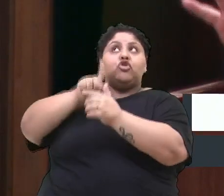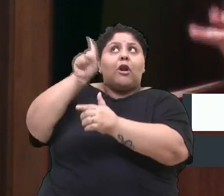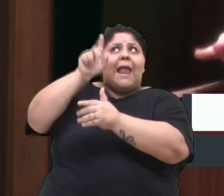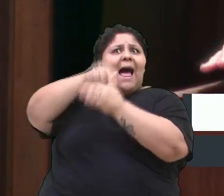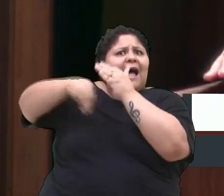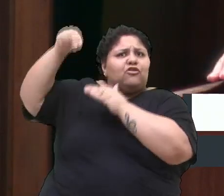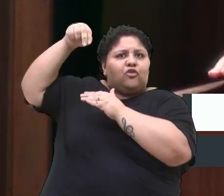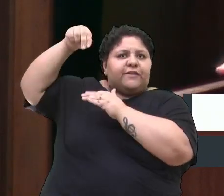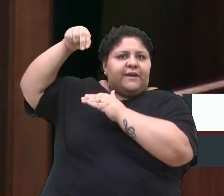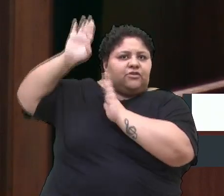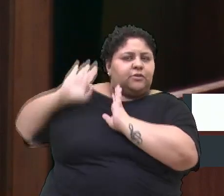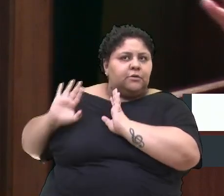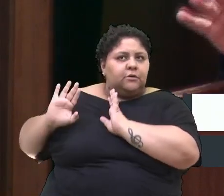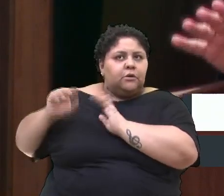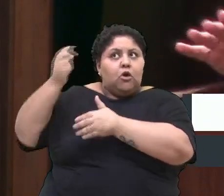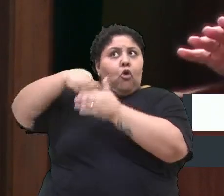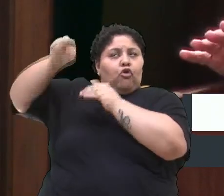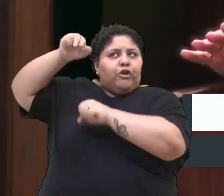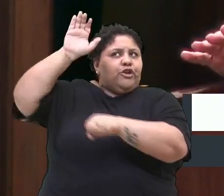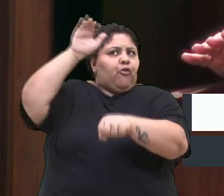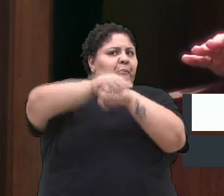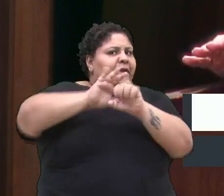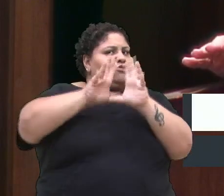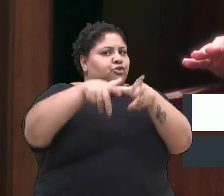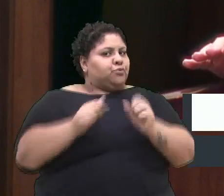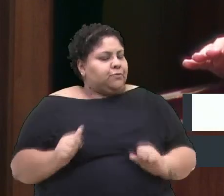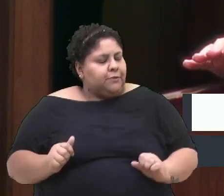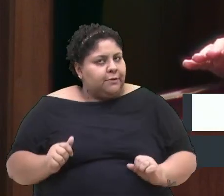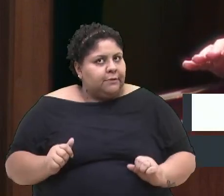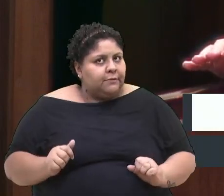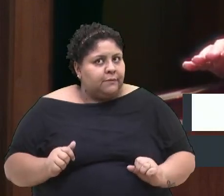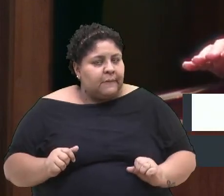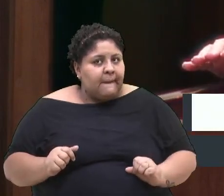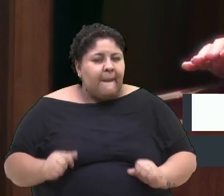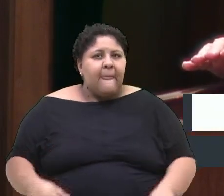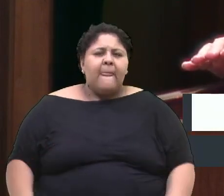tudo no Nordeste. O Nordeste não é culpado de tudo.